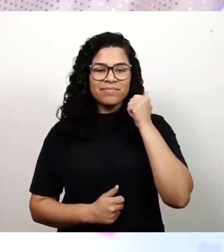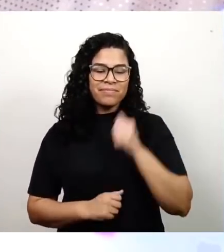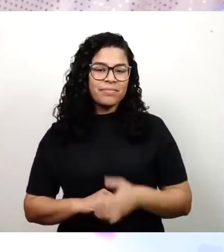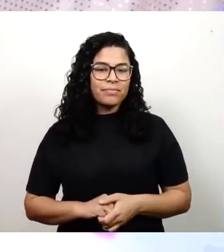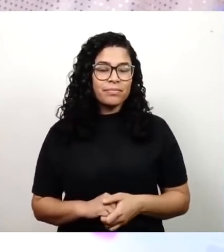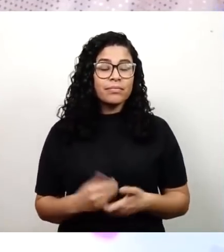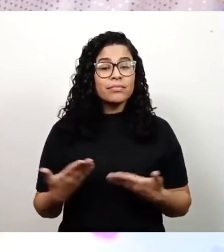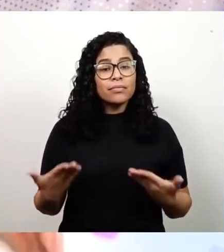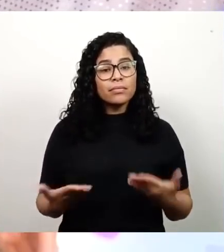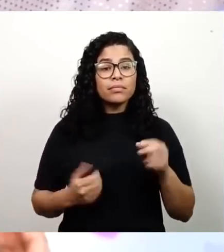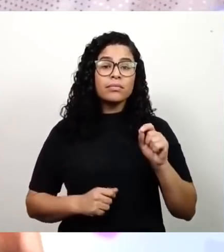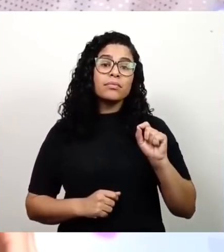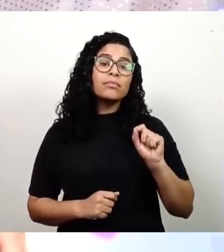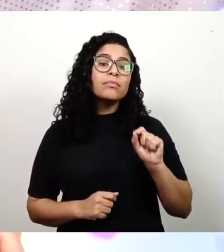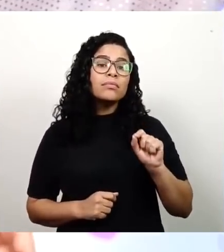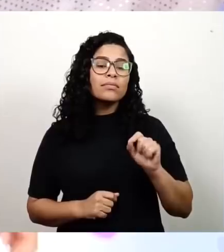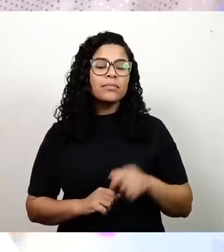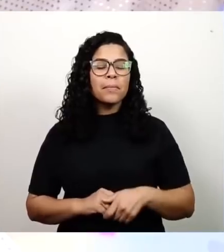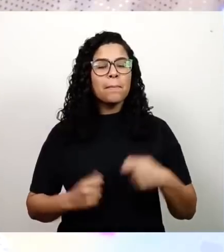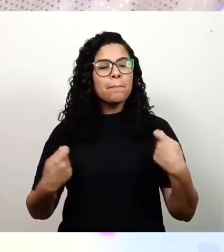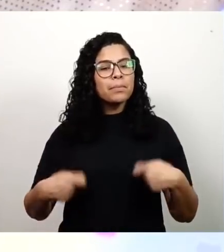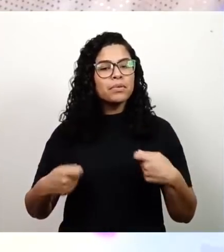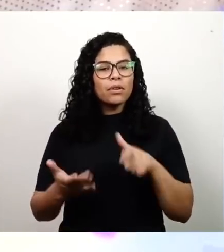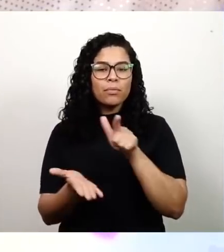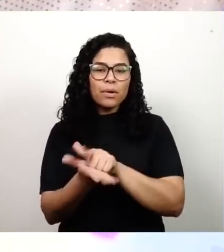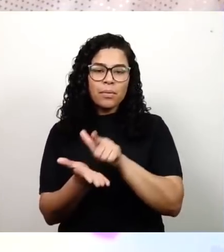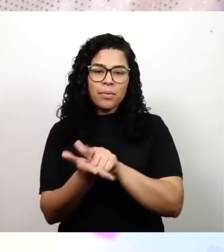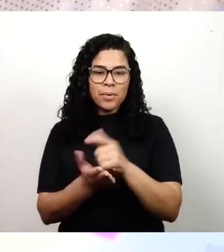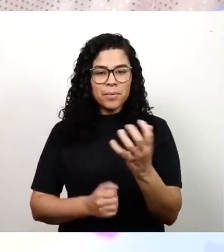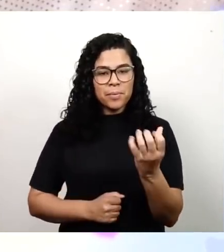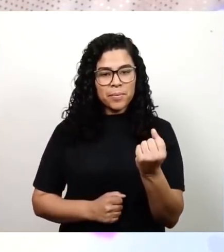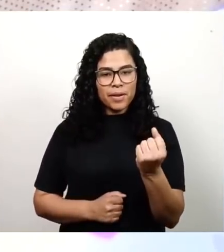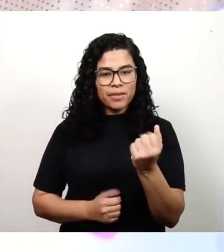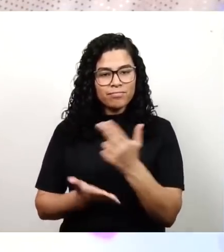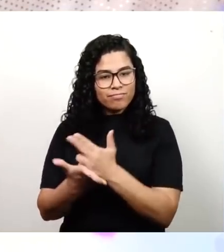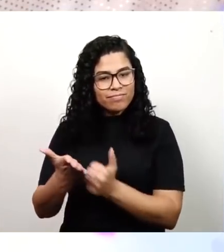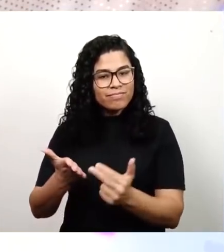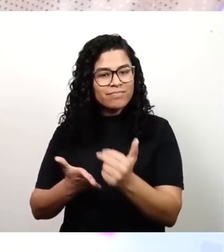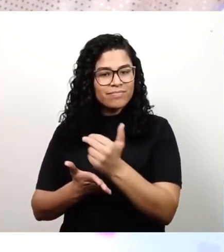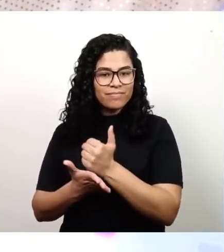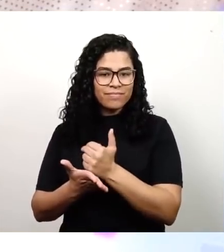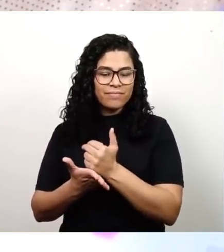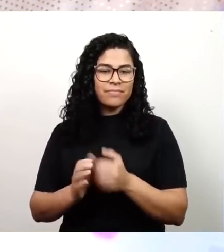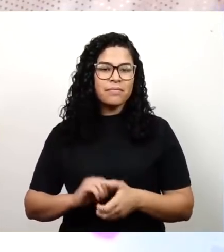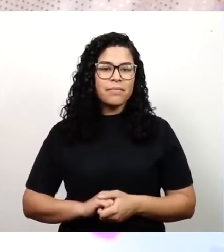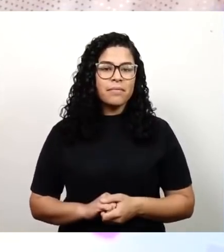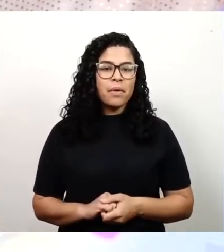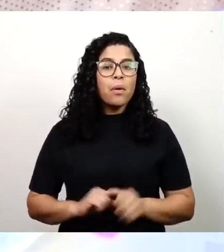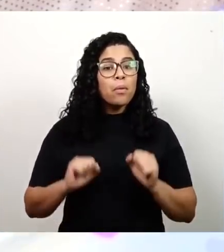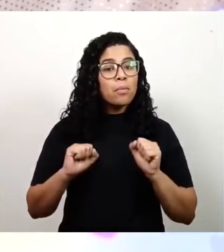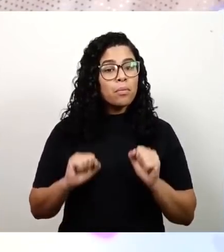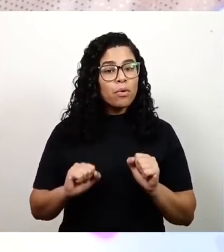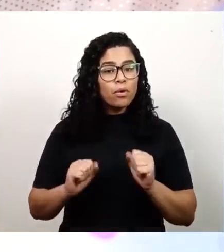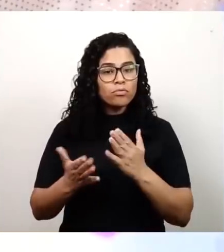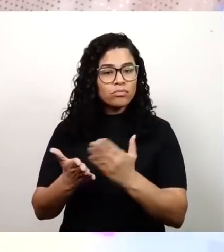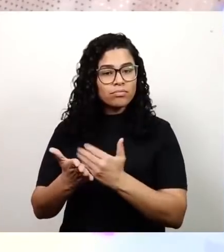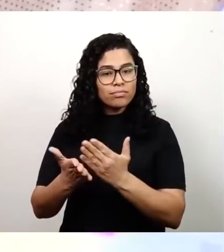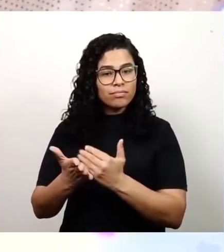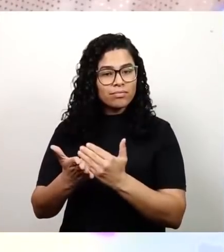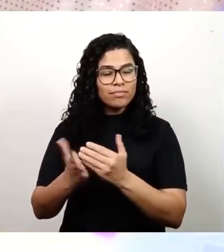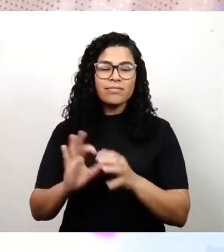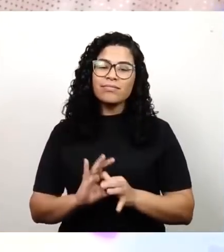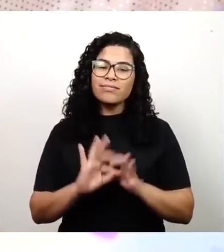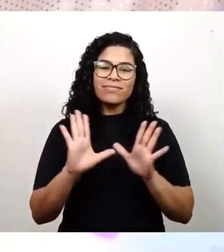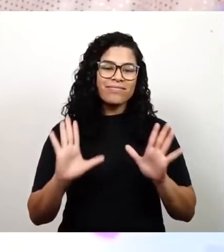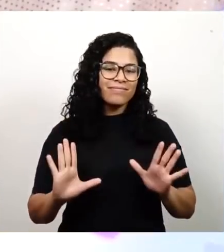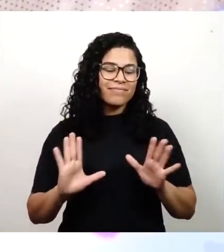naturais. Então, para isso, nós vamos precisar de folhas para fazer os nossos desenhos. Você pode